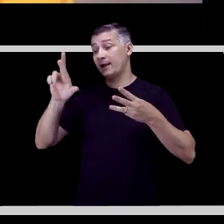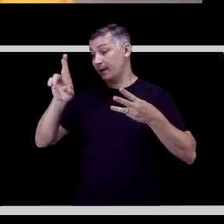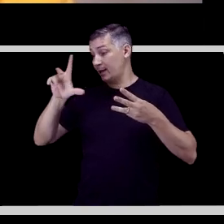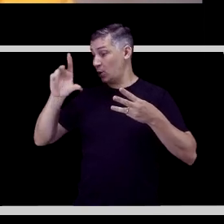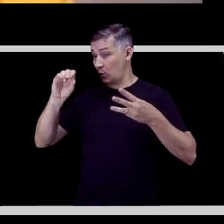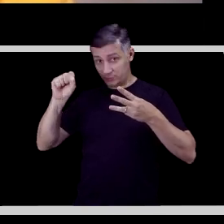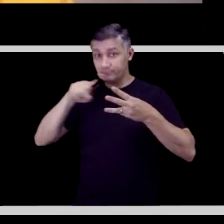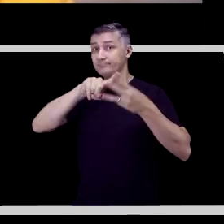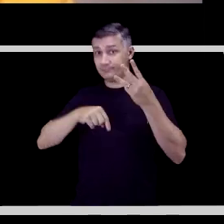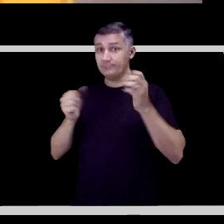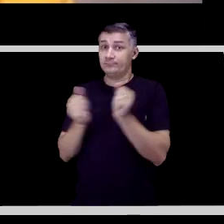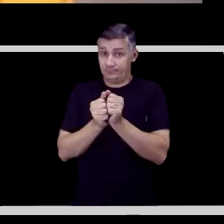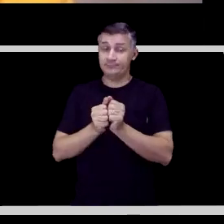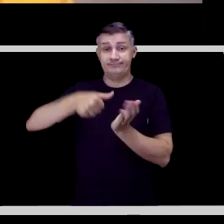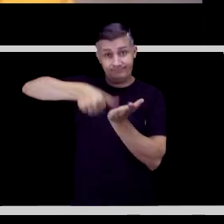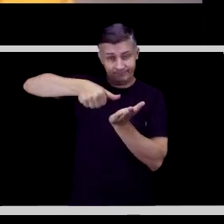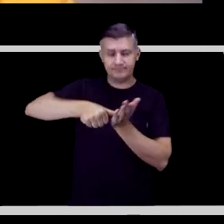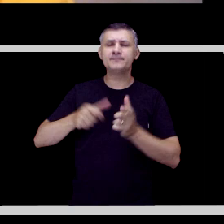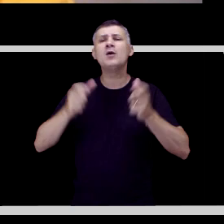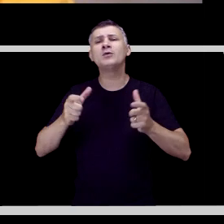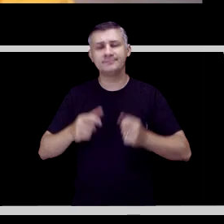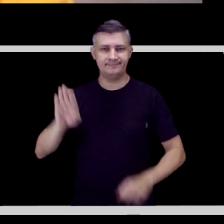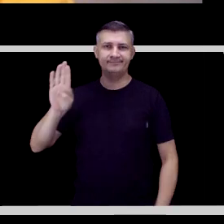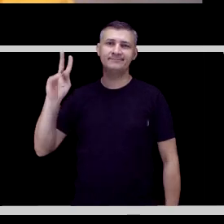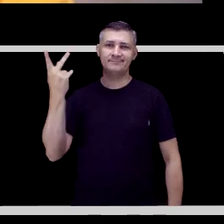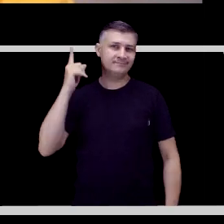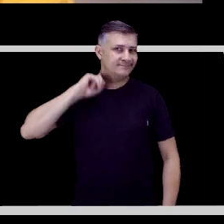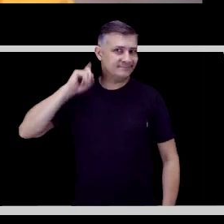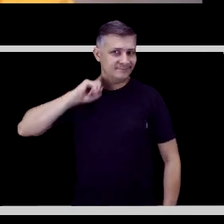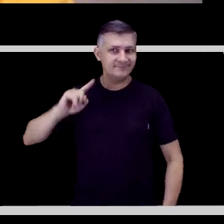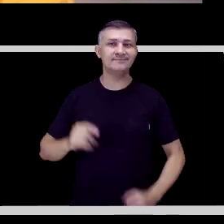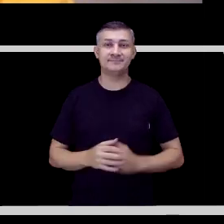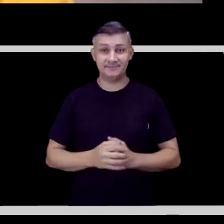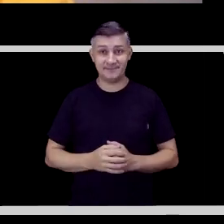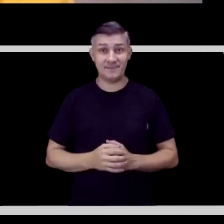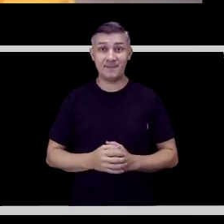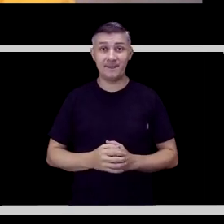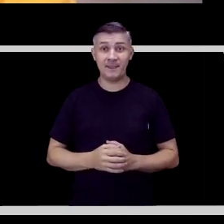Alberto Maciel. Nós estamos sediados em Belo Horizonte, nas Minas Gerais.